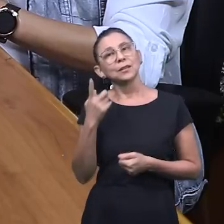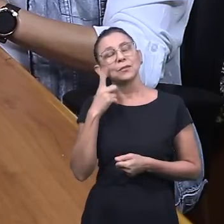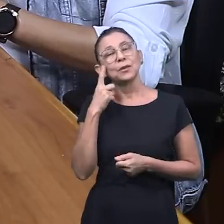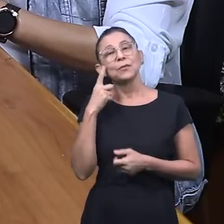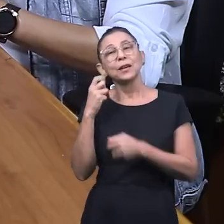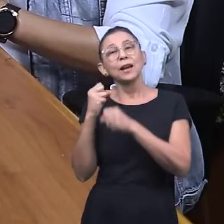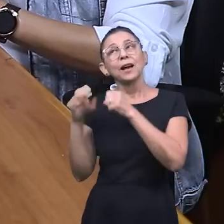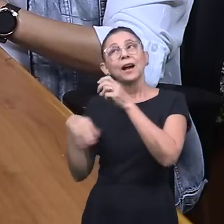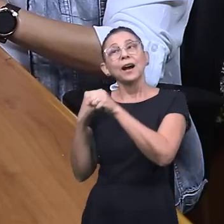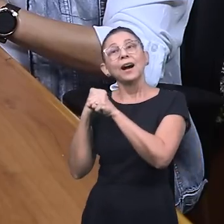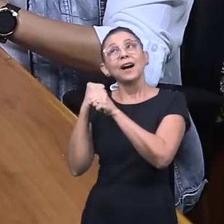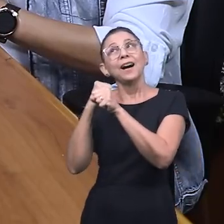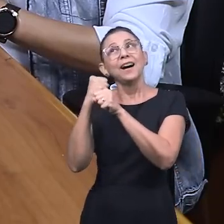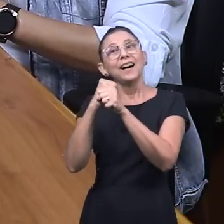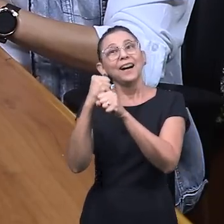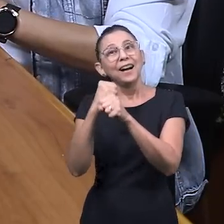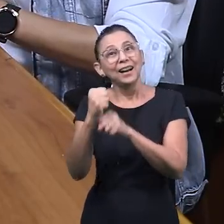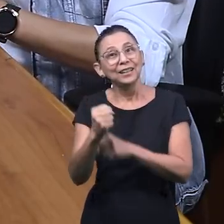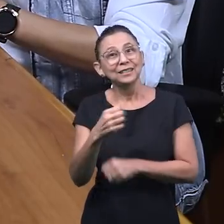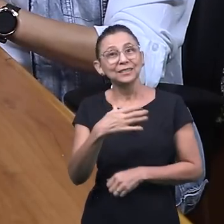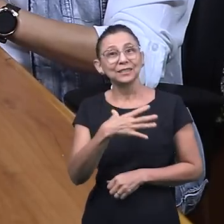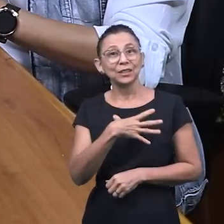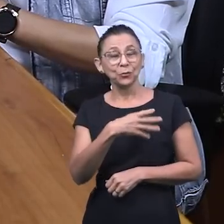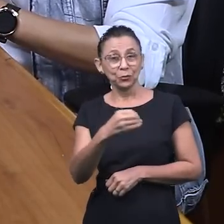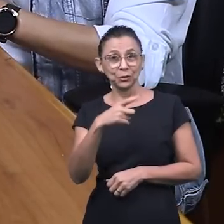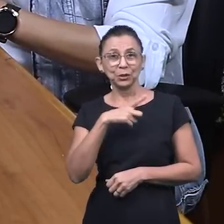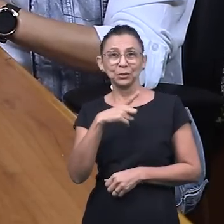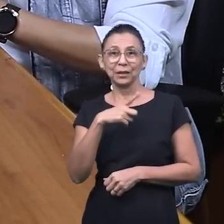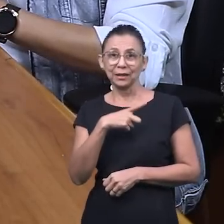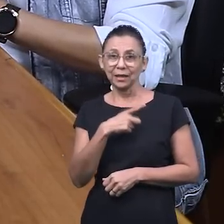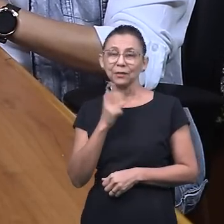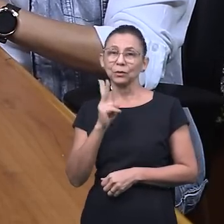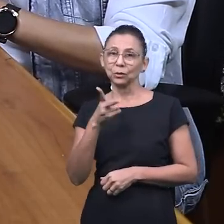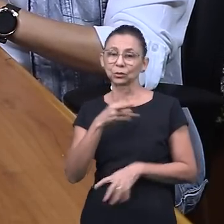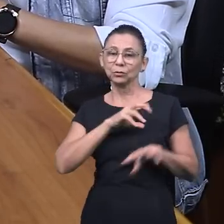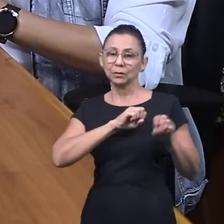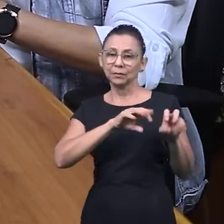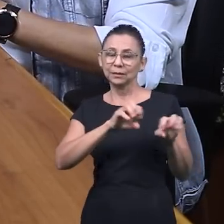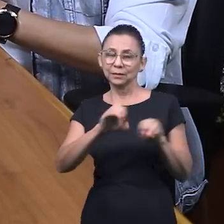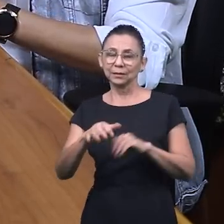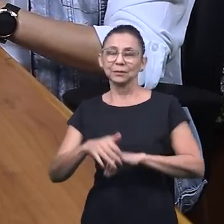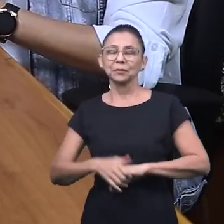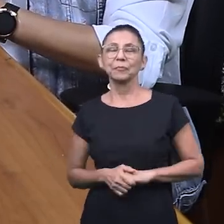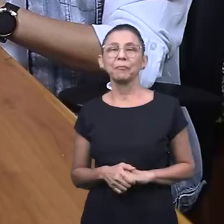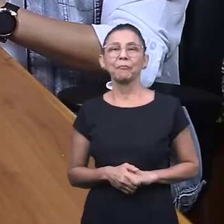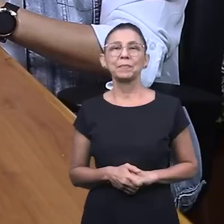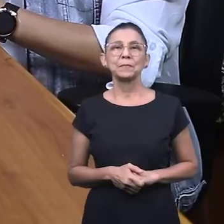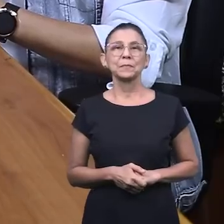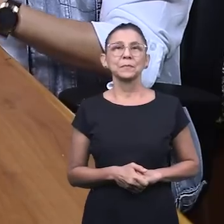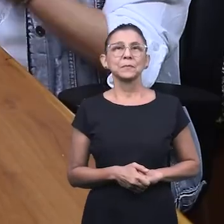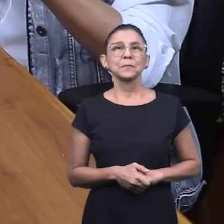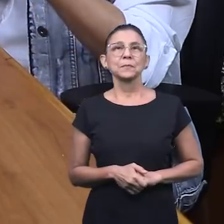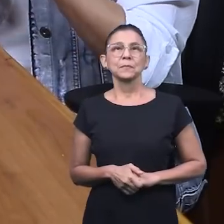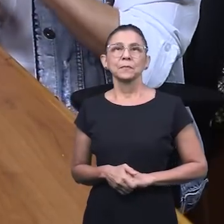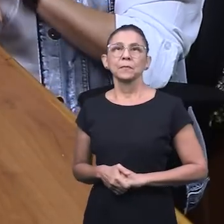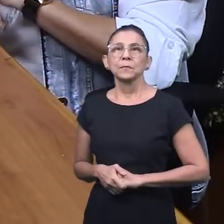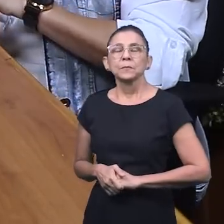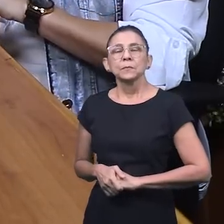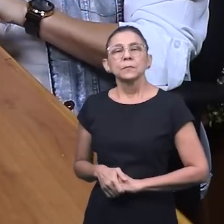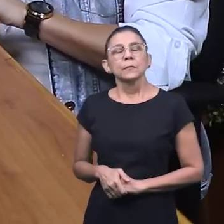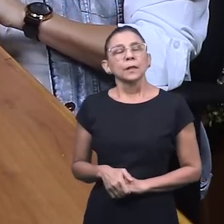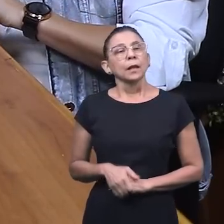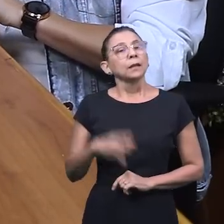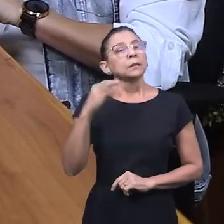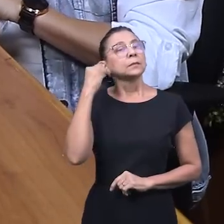daqui a uns anos, quando vierem os filhos, eu vou transmitir da mesma maneira que eles me transmitiram um dia. A sua experiência que você vai compartilhar com